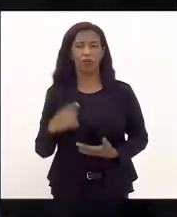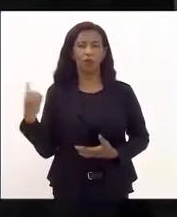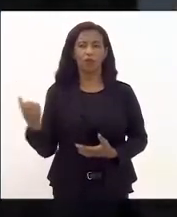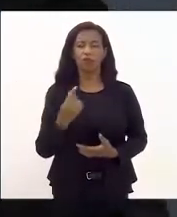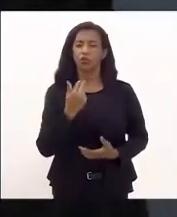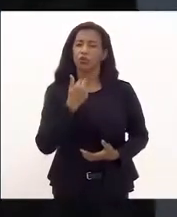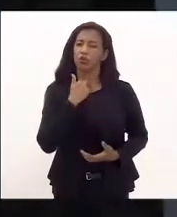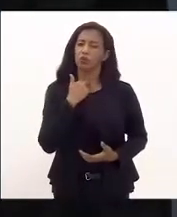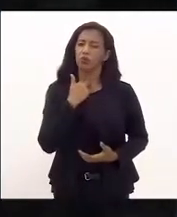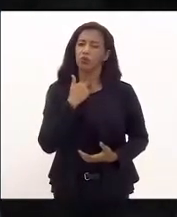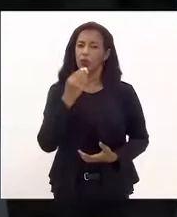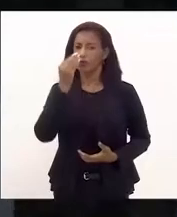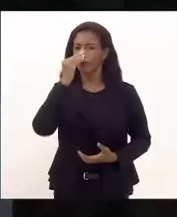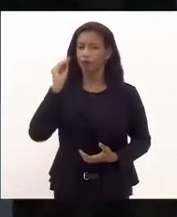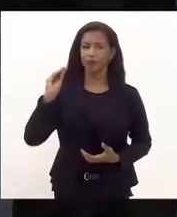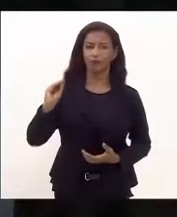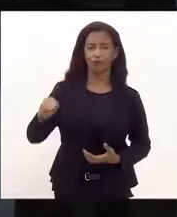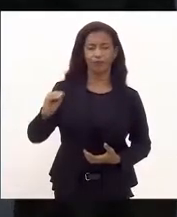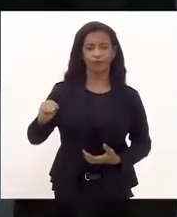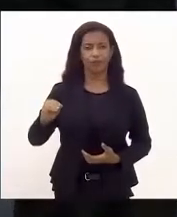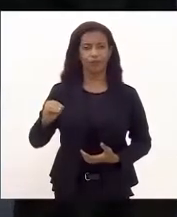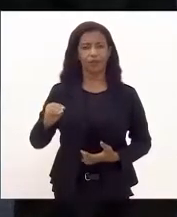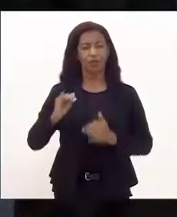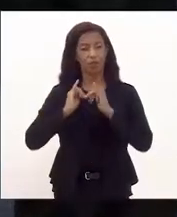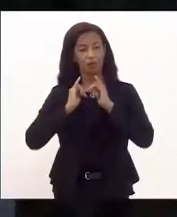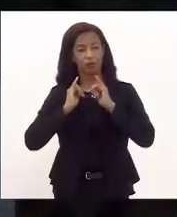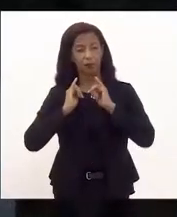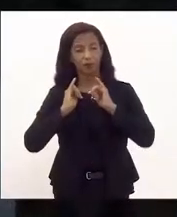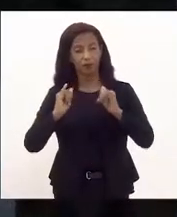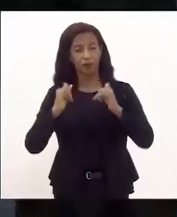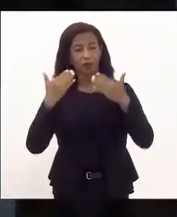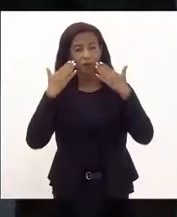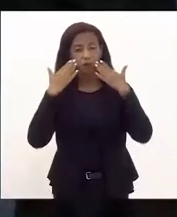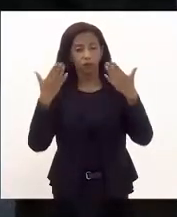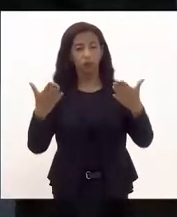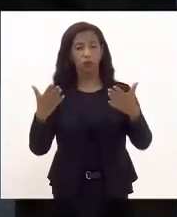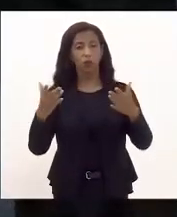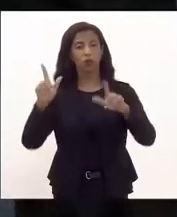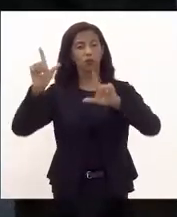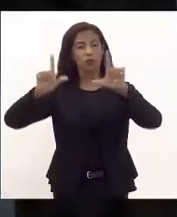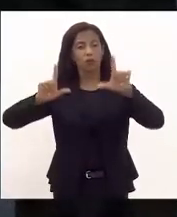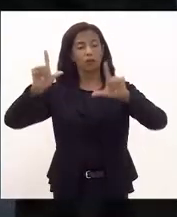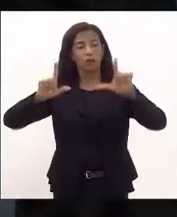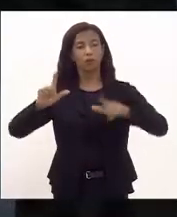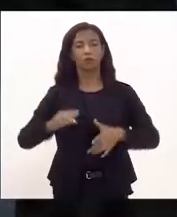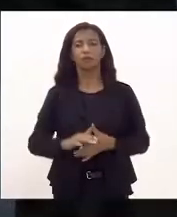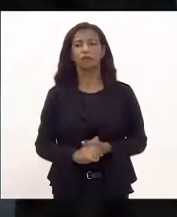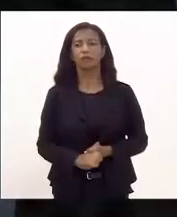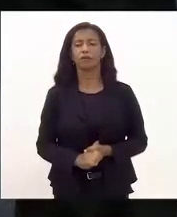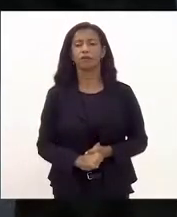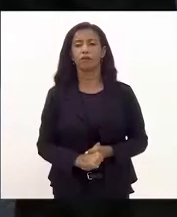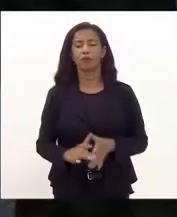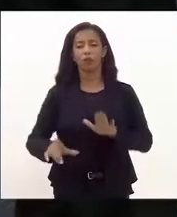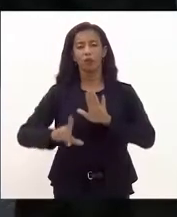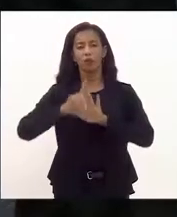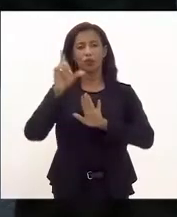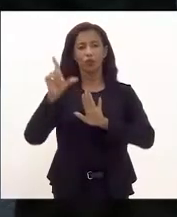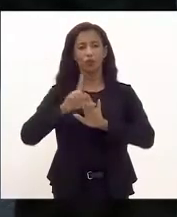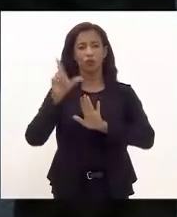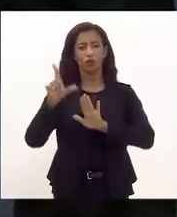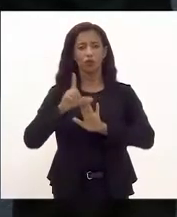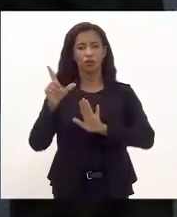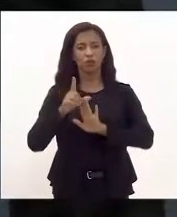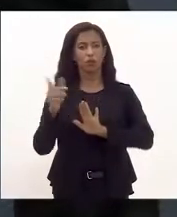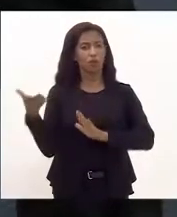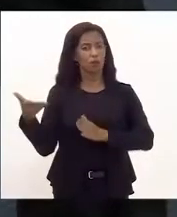pode deixar de repudiar e de fazê-lo publicamente, usando os canais oficiais do Legislativo que temos,